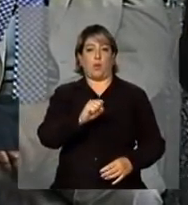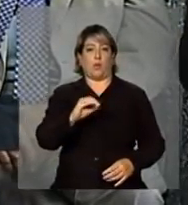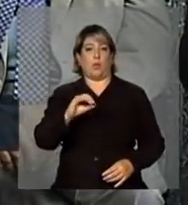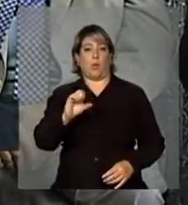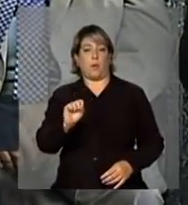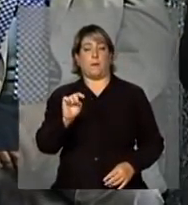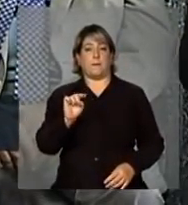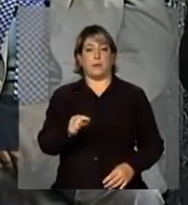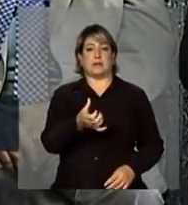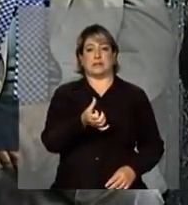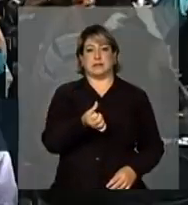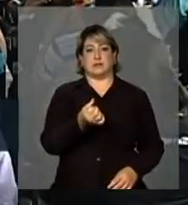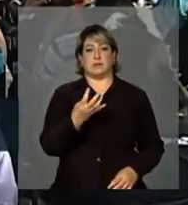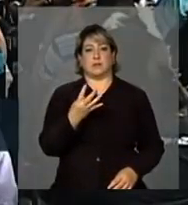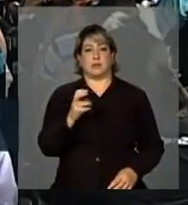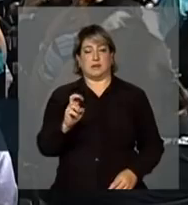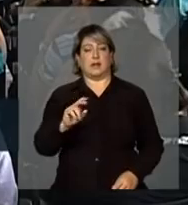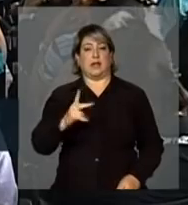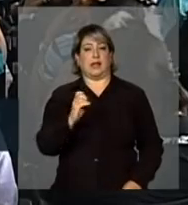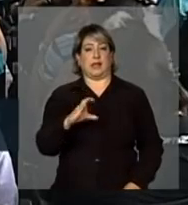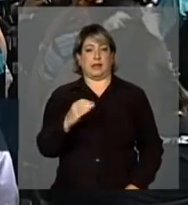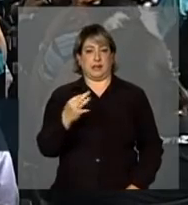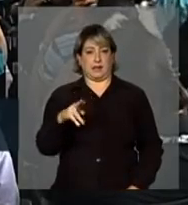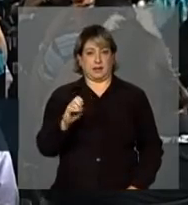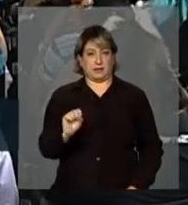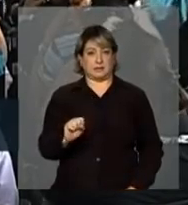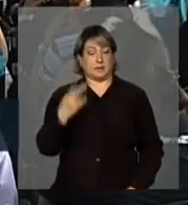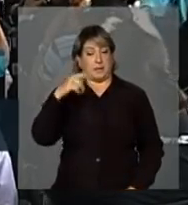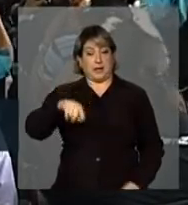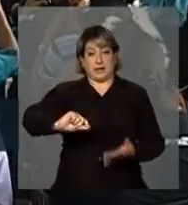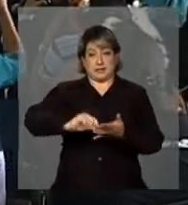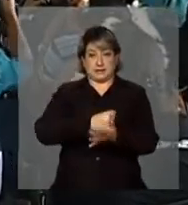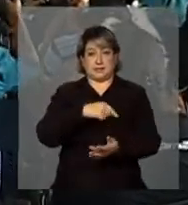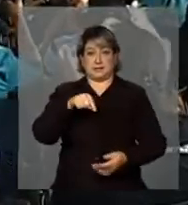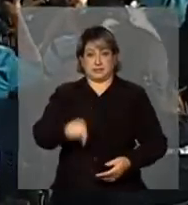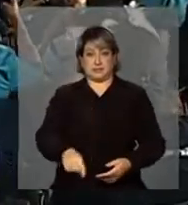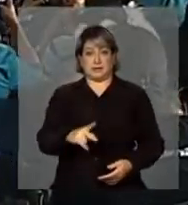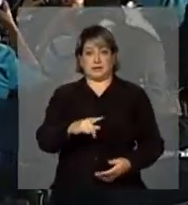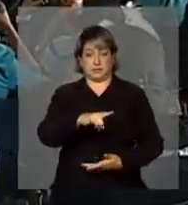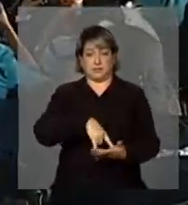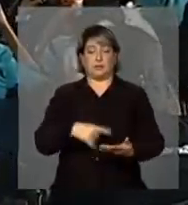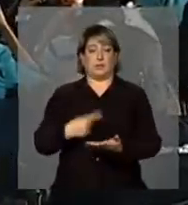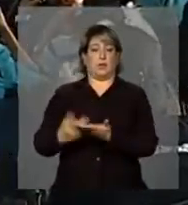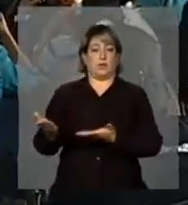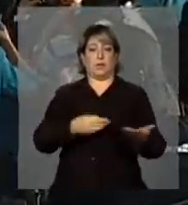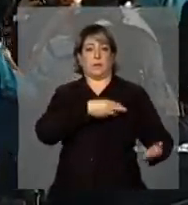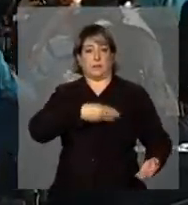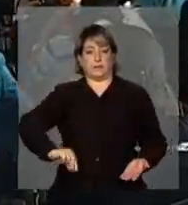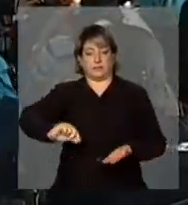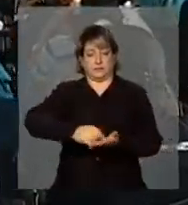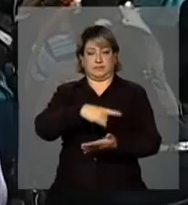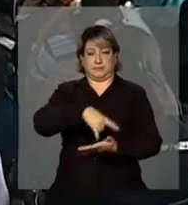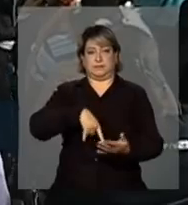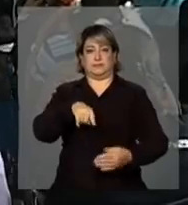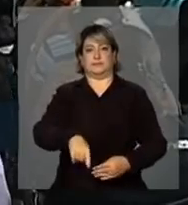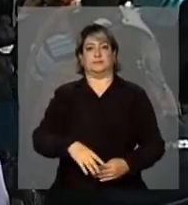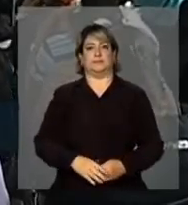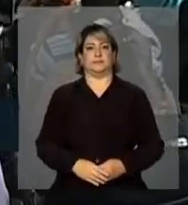808.645 hectares. Para assinar as portarias, convidamos o ministro de Estado da Justiça, José Eduardo